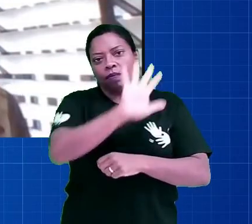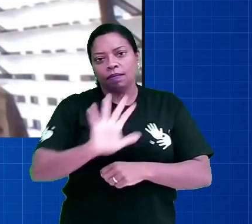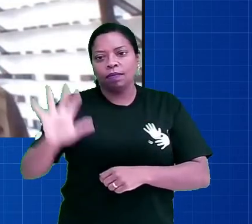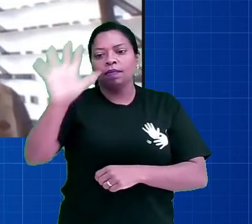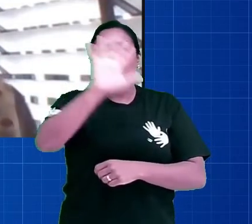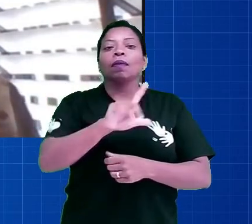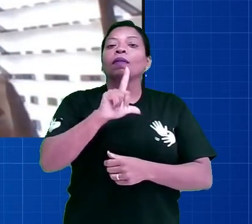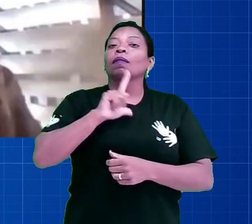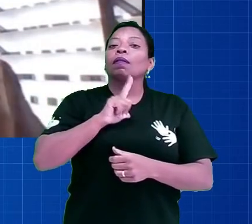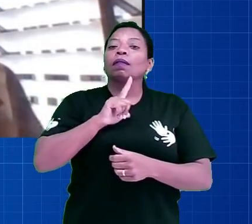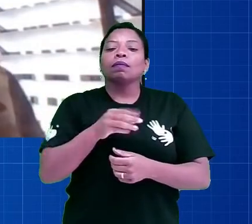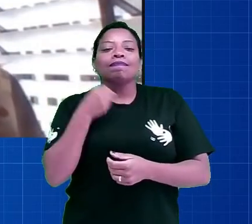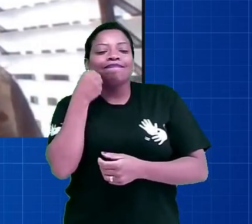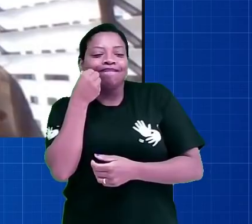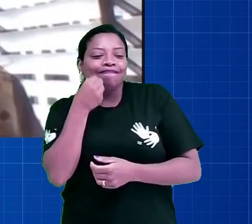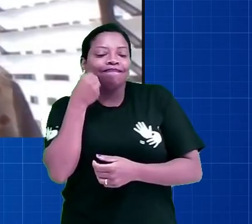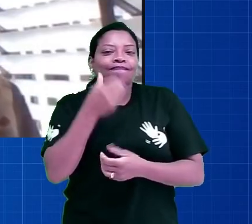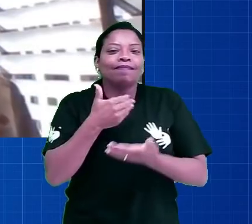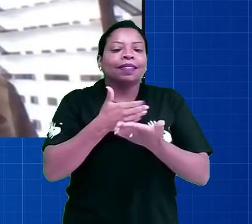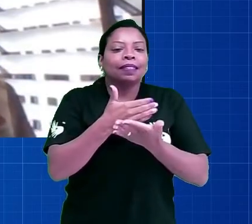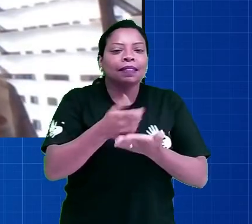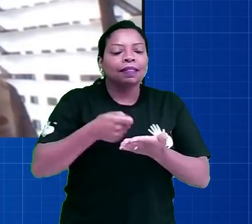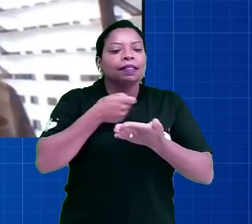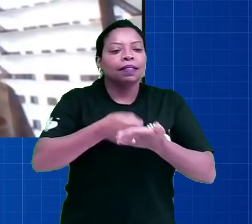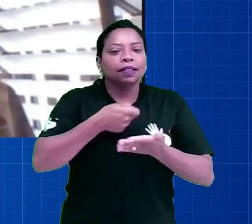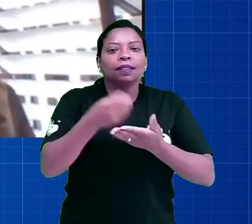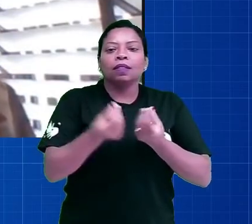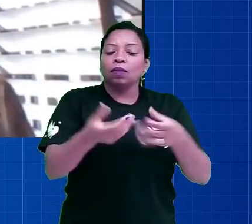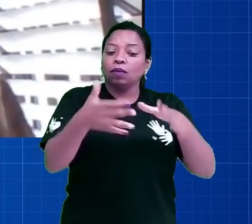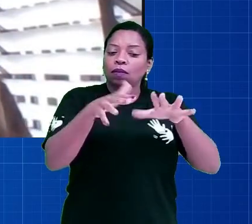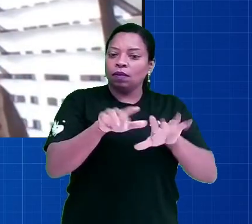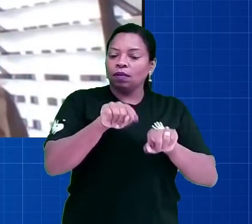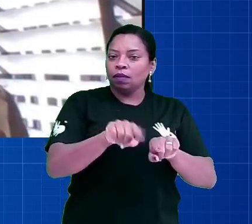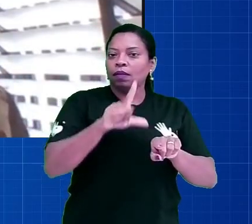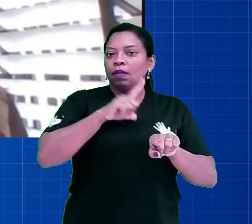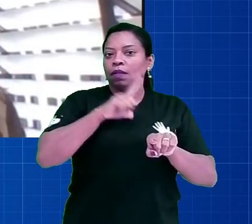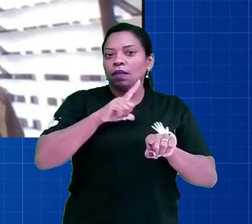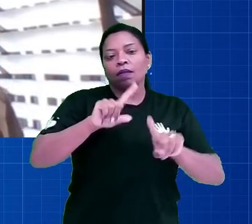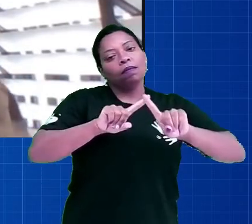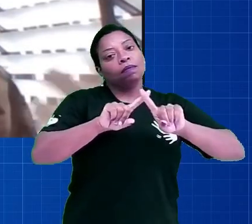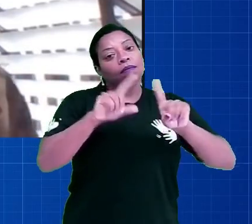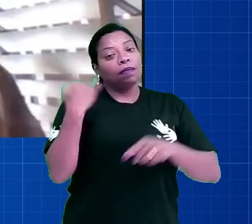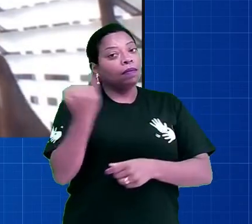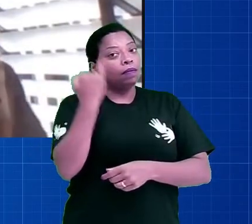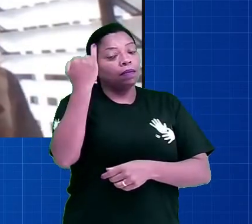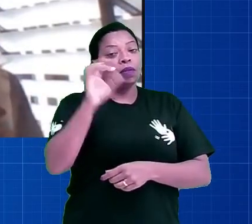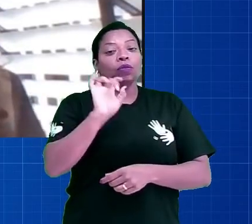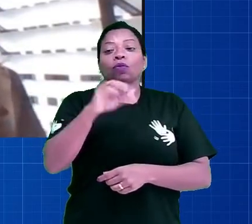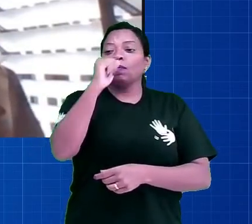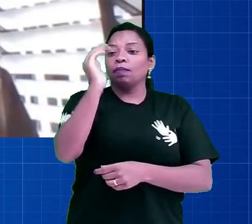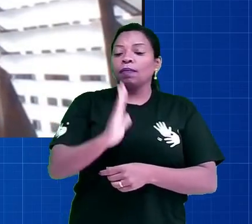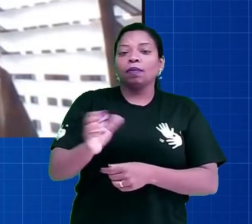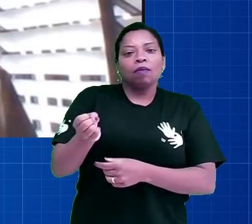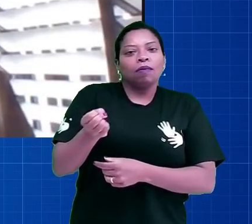municípios do país têm tentado, né, implementar, ela é bastante importante. No Brasil, ainda